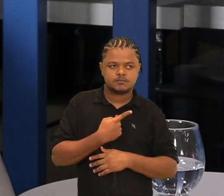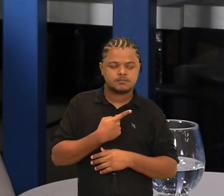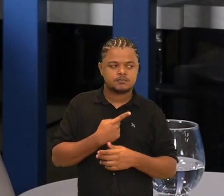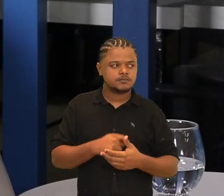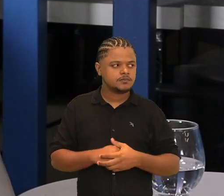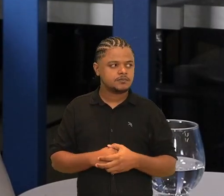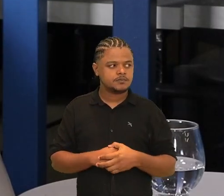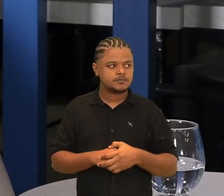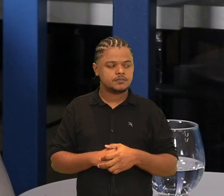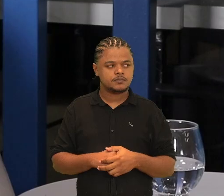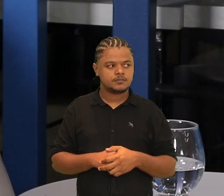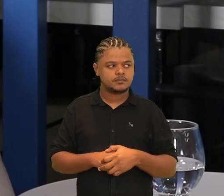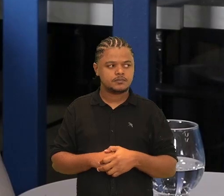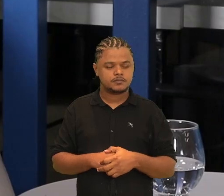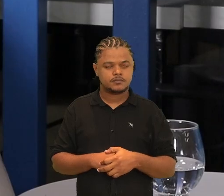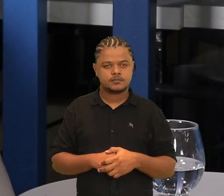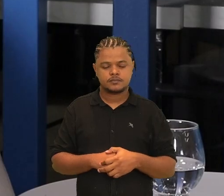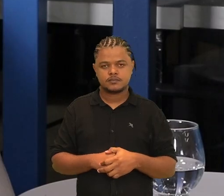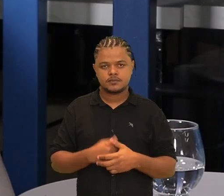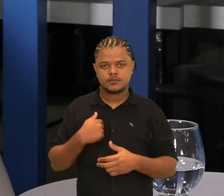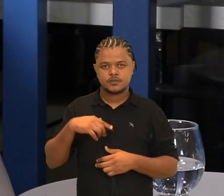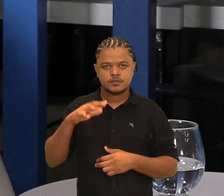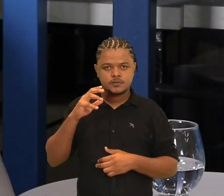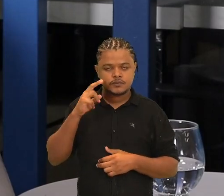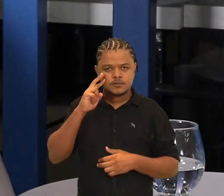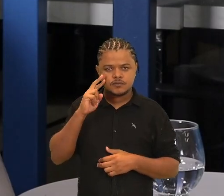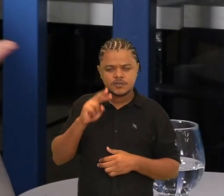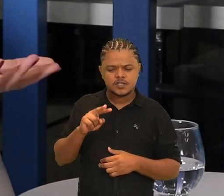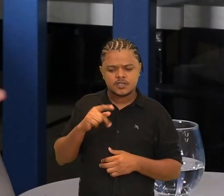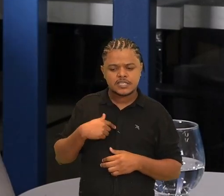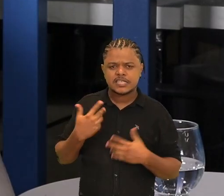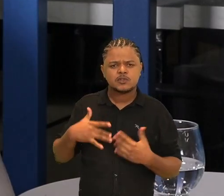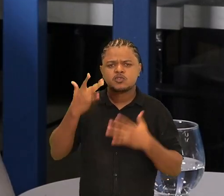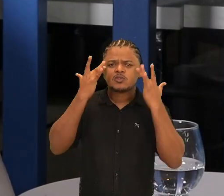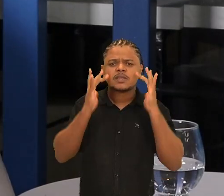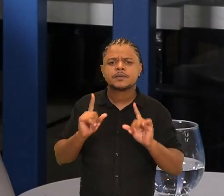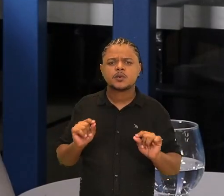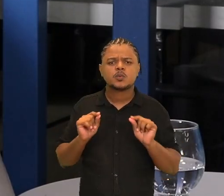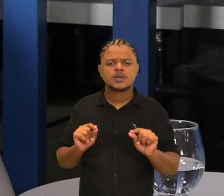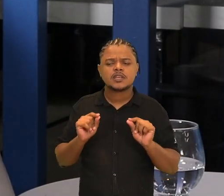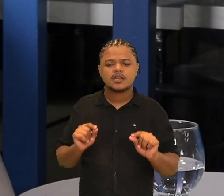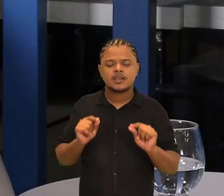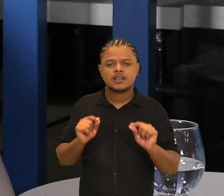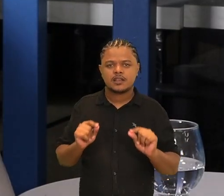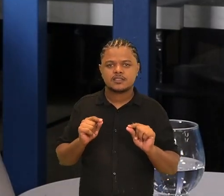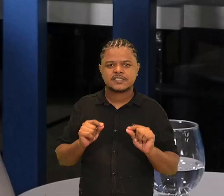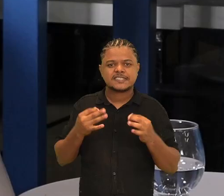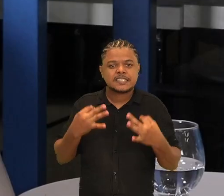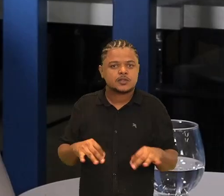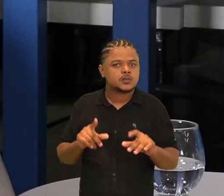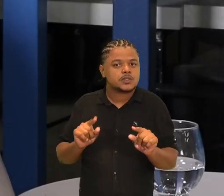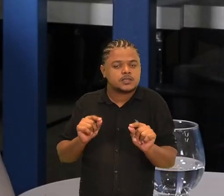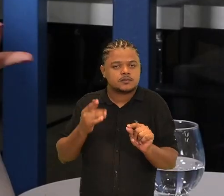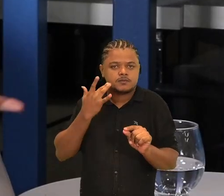autismo? Aqui, quando eu ouvi, eu fiquei, não, e eu nem sabia o que era, né? E direito, assim, a gente ouvia